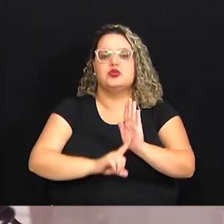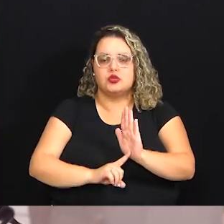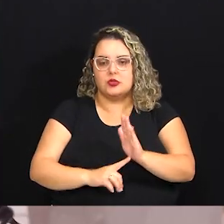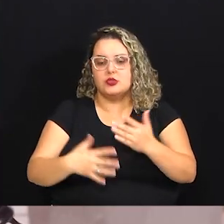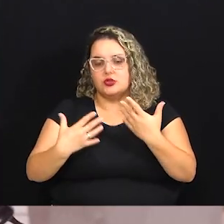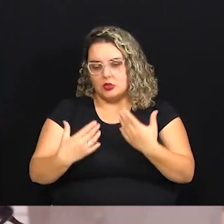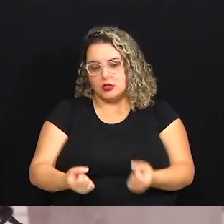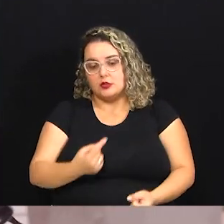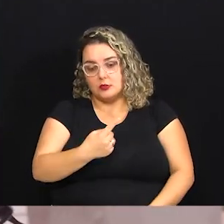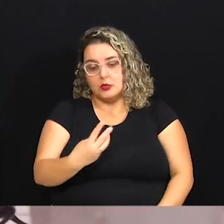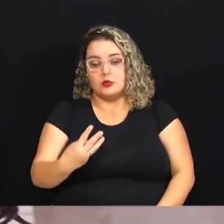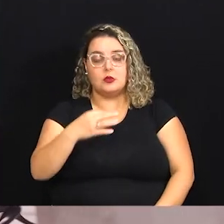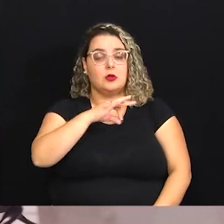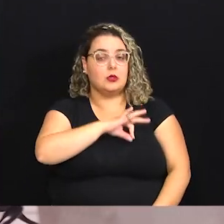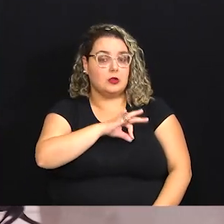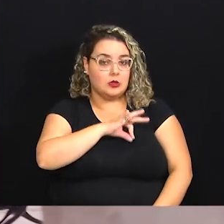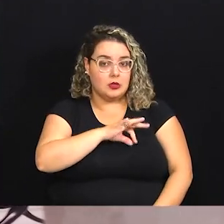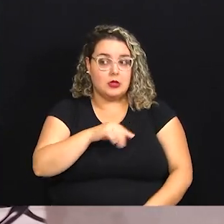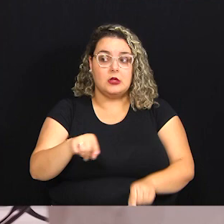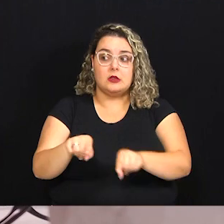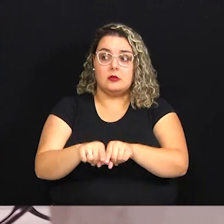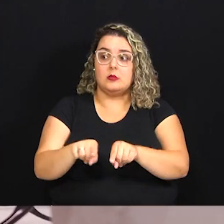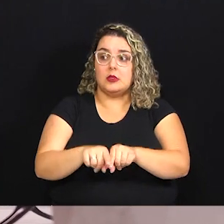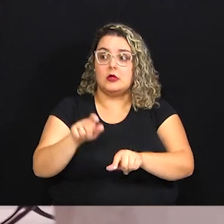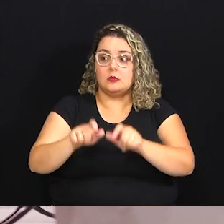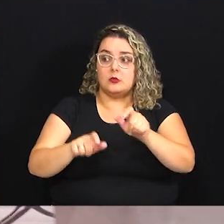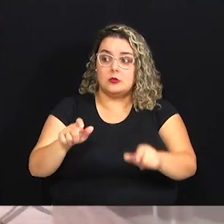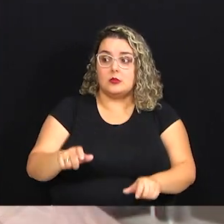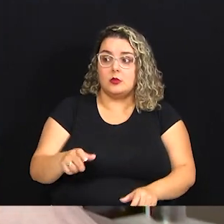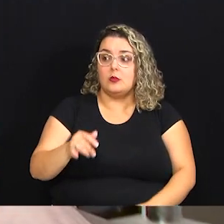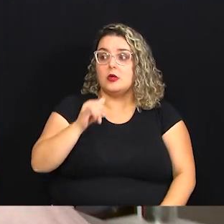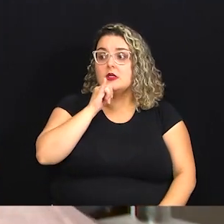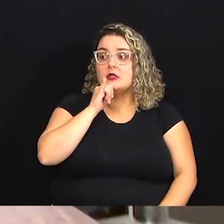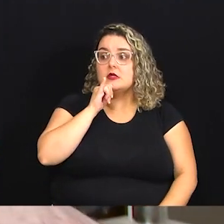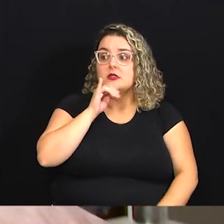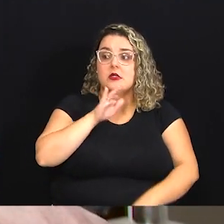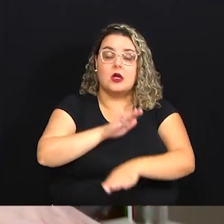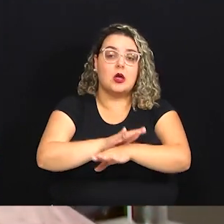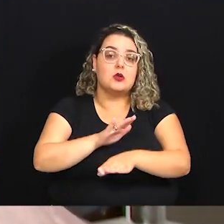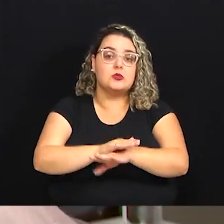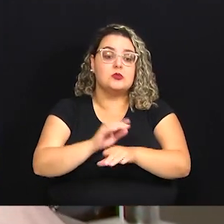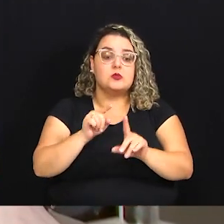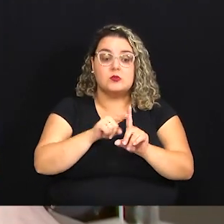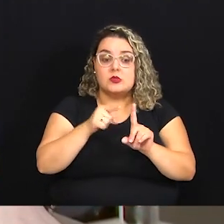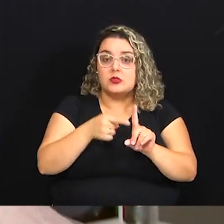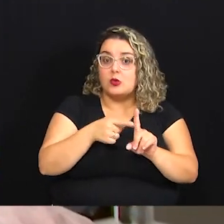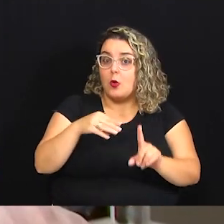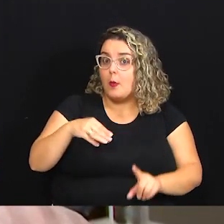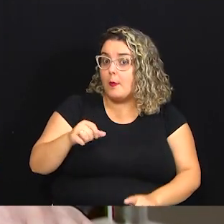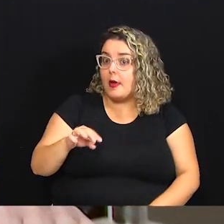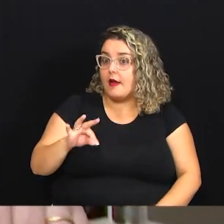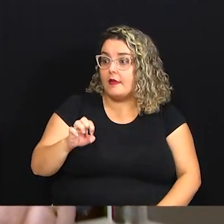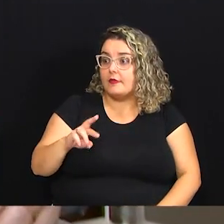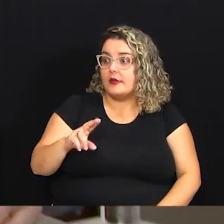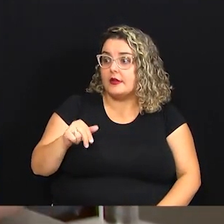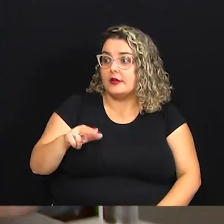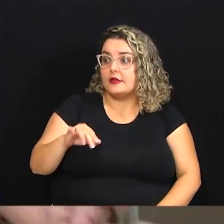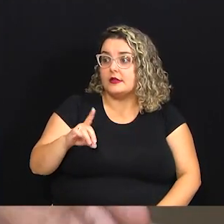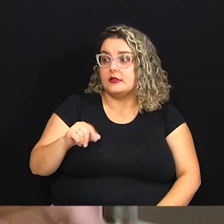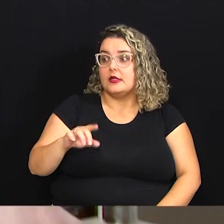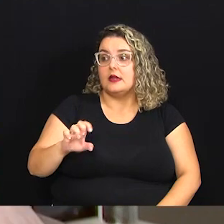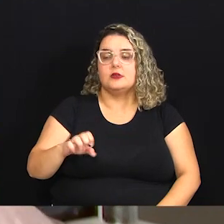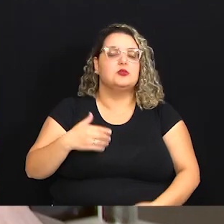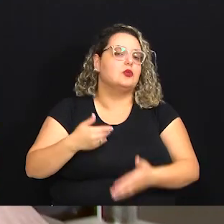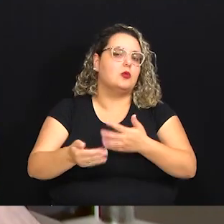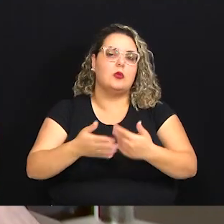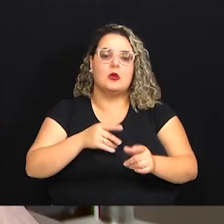de receber 13º, inclusive aquelas pessoas que recebem, por exemplo, auxílio maternidade, qualquer outro tipo